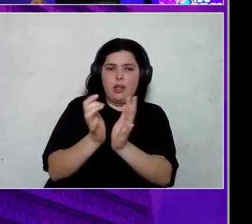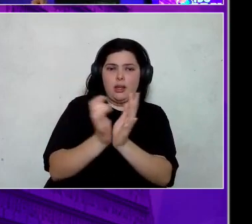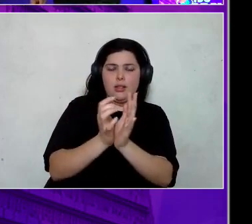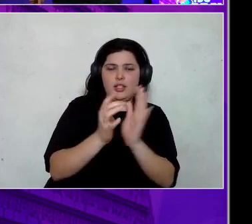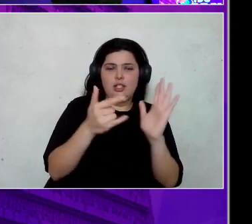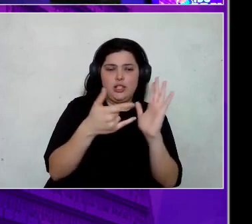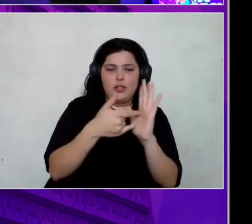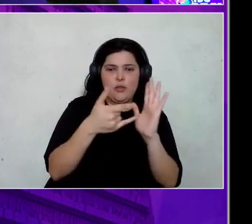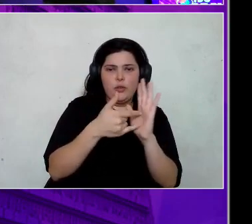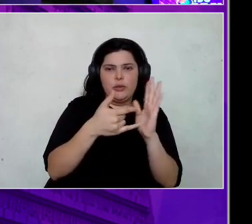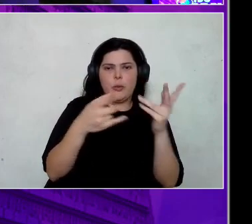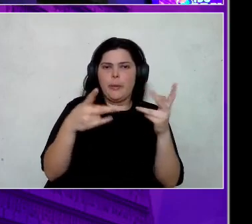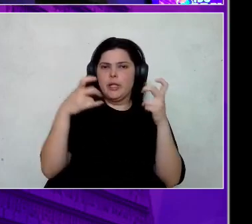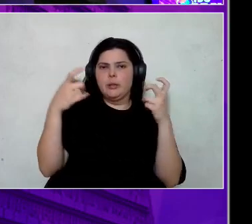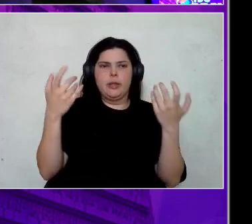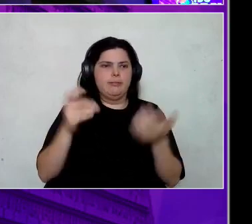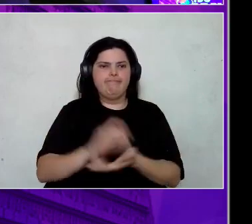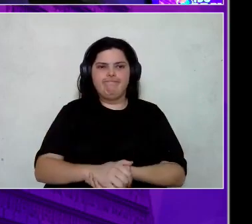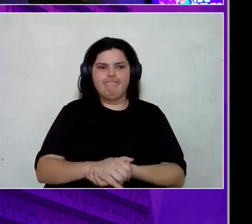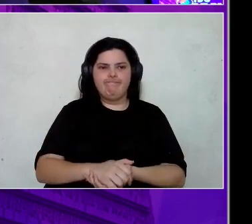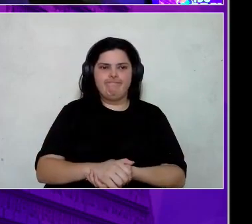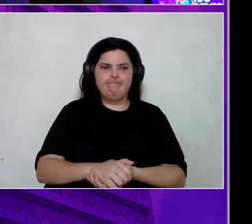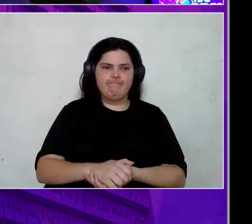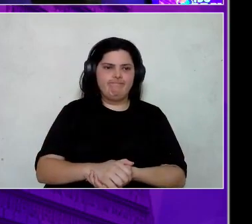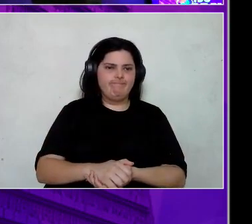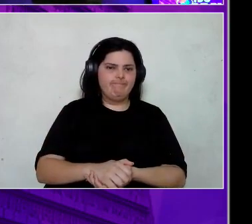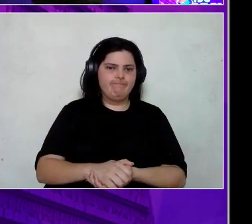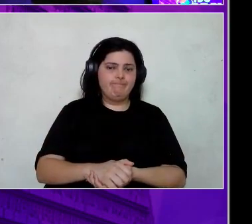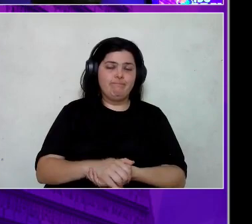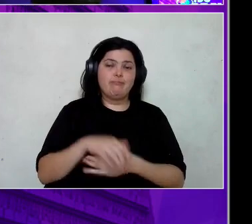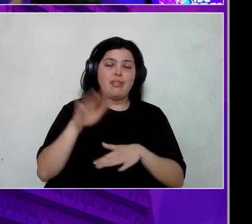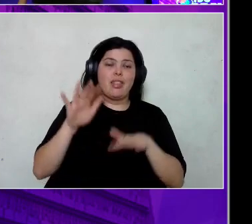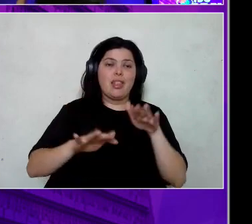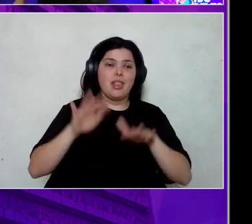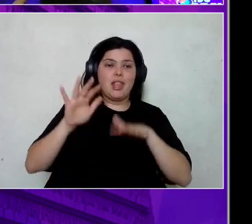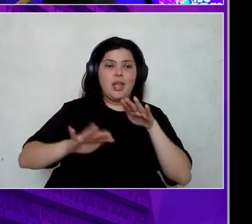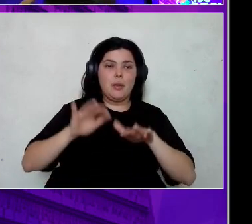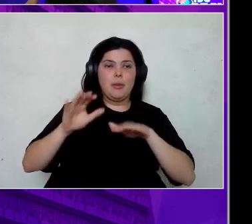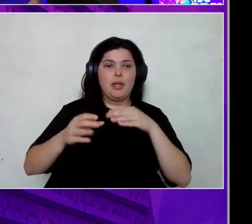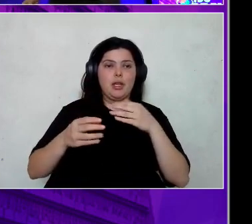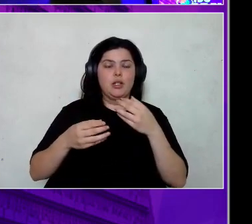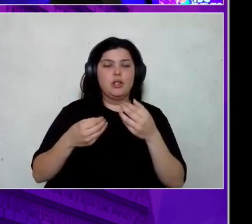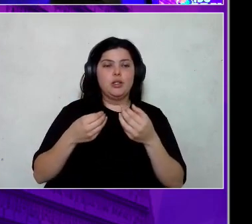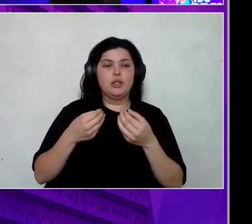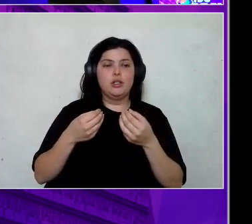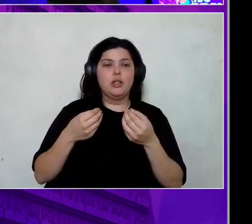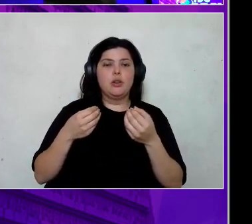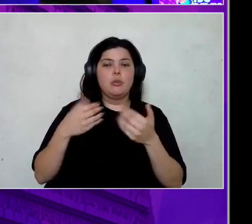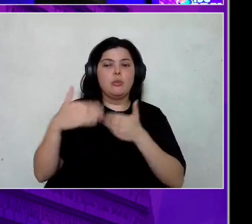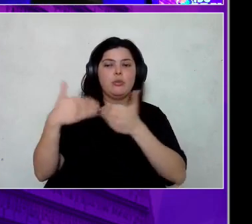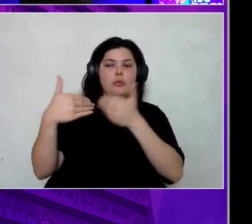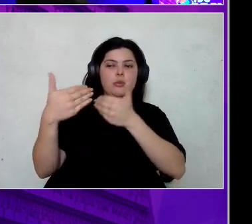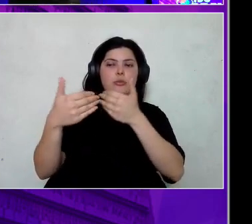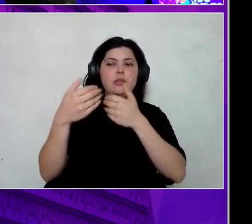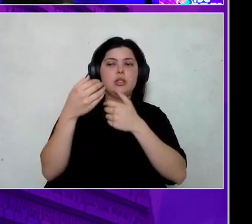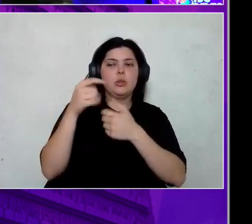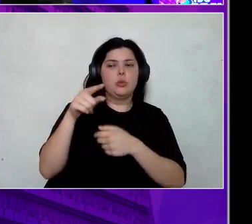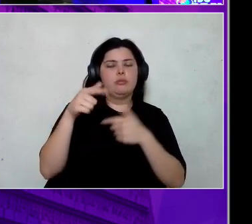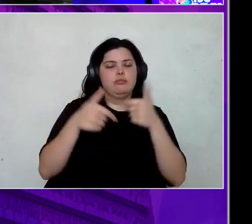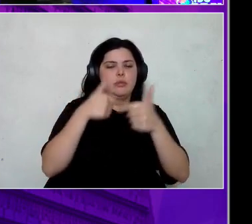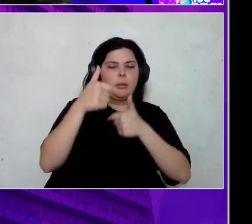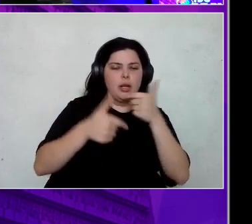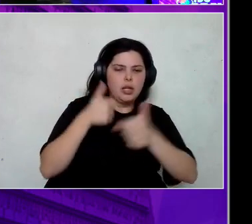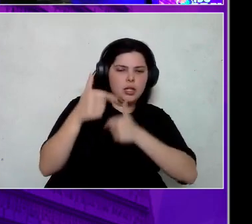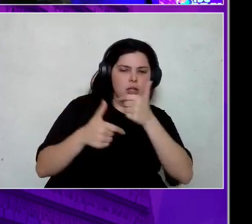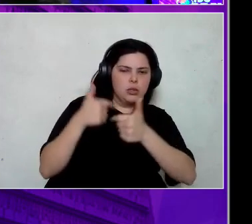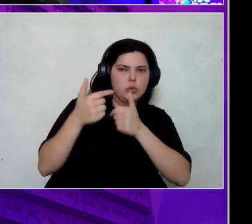enxergar. Isso depende da forma que você for promovido, né? Então, se você está ali trabalhando com um cara e